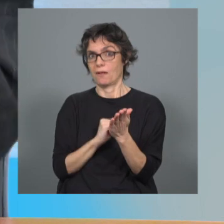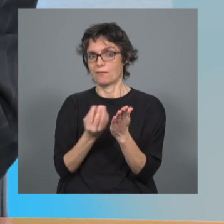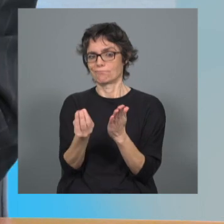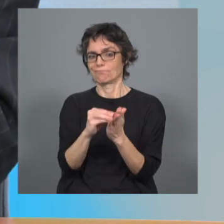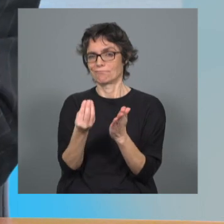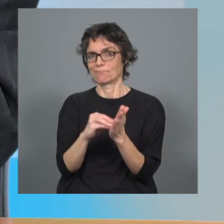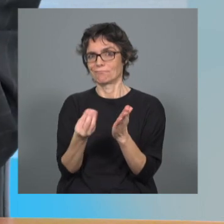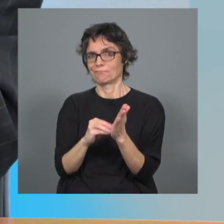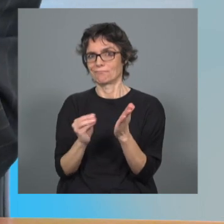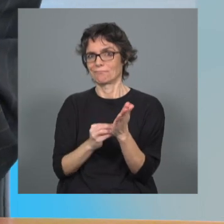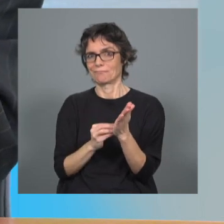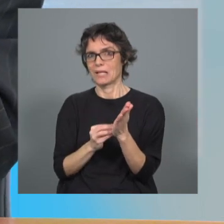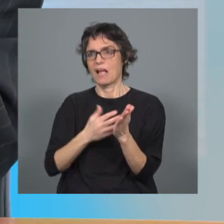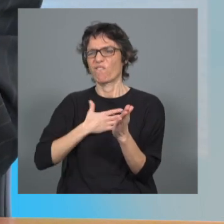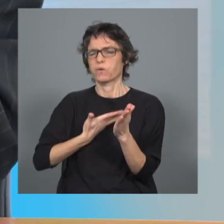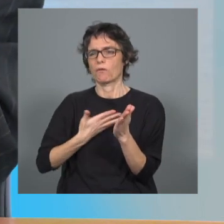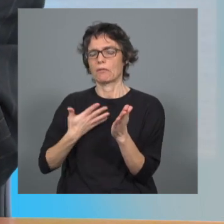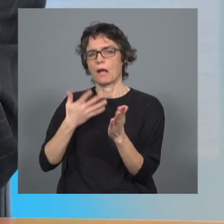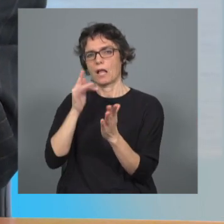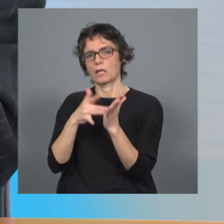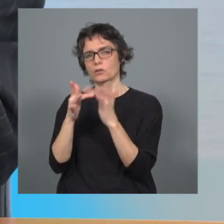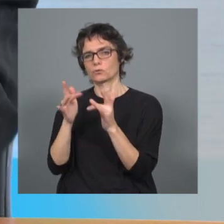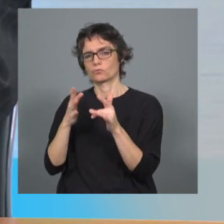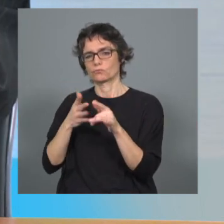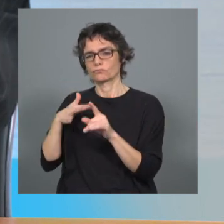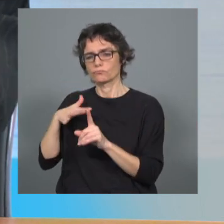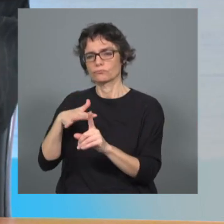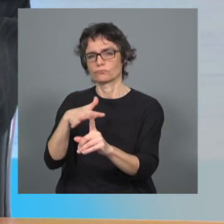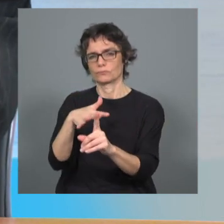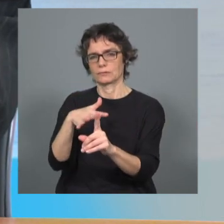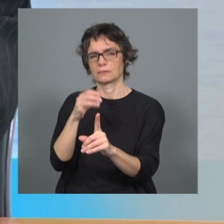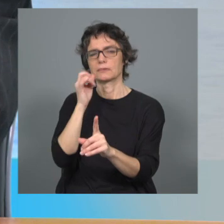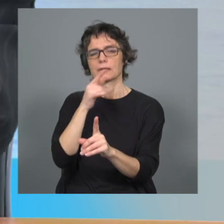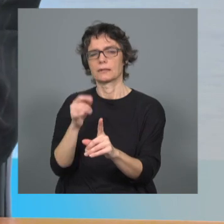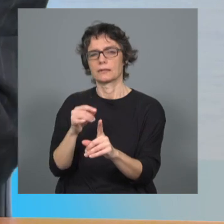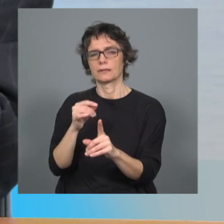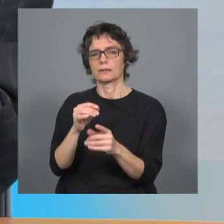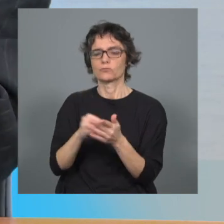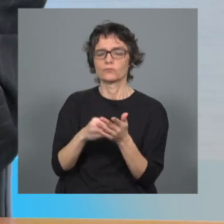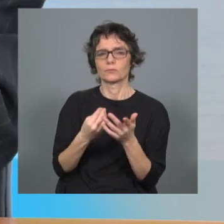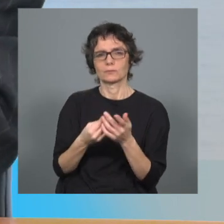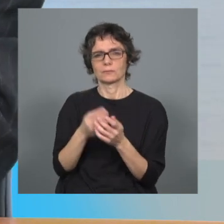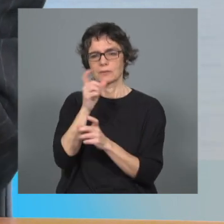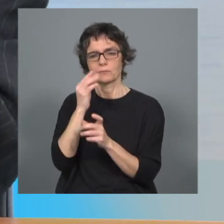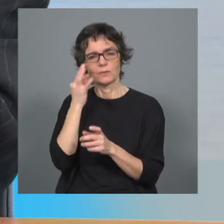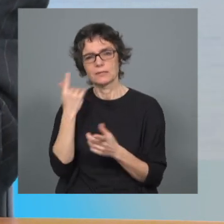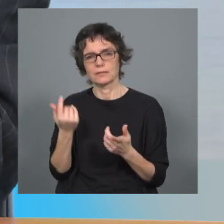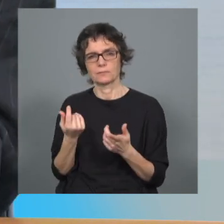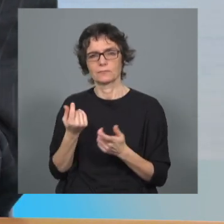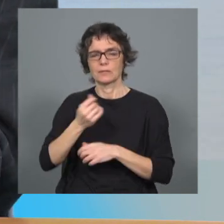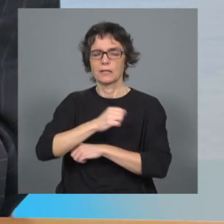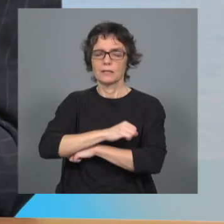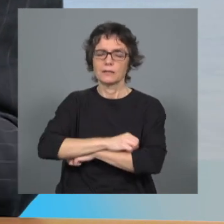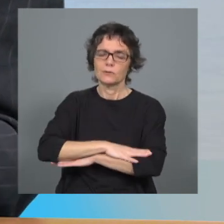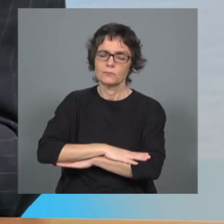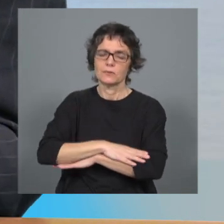messianismo diferente. O messianismo dos simples, dos pobres, o messianismo do serviço, da